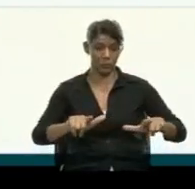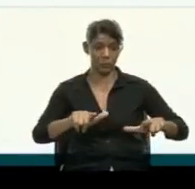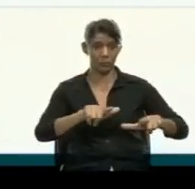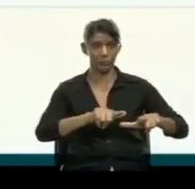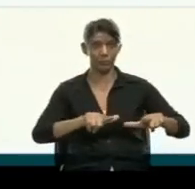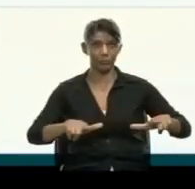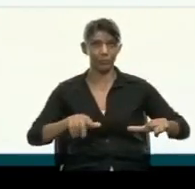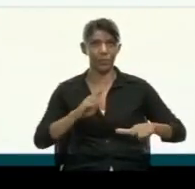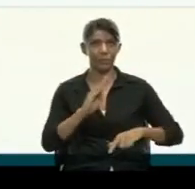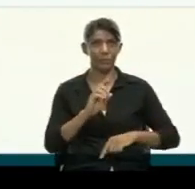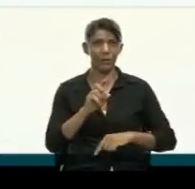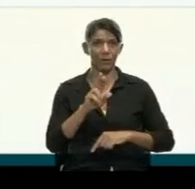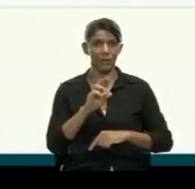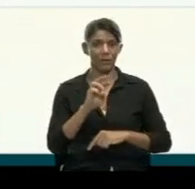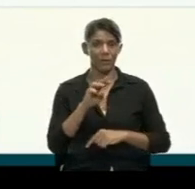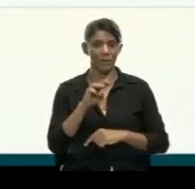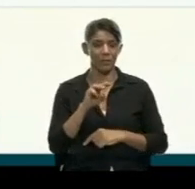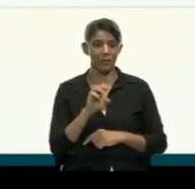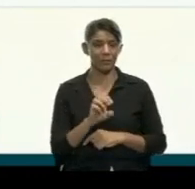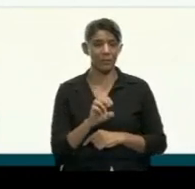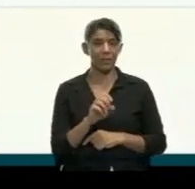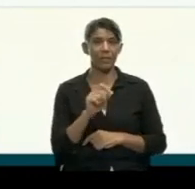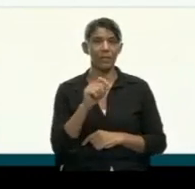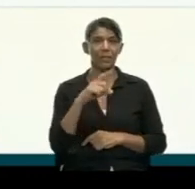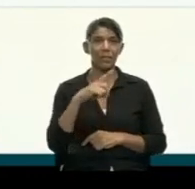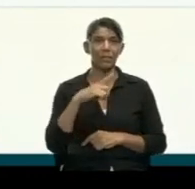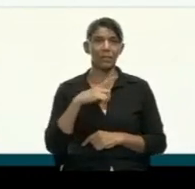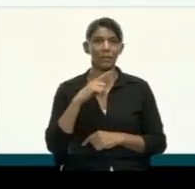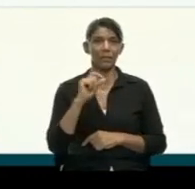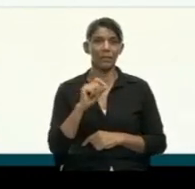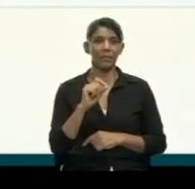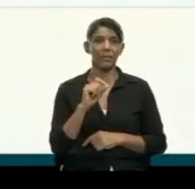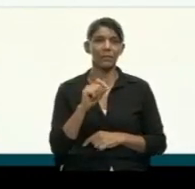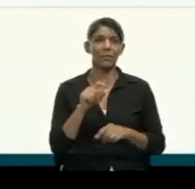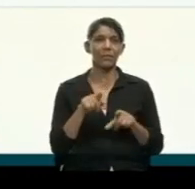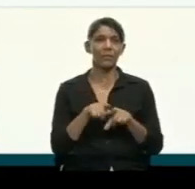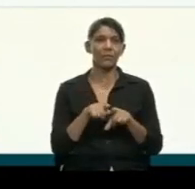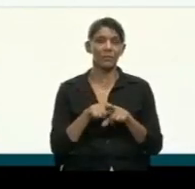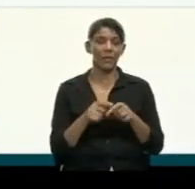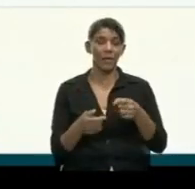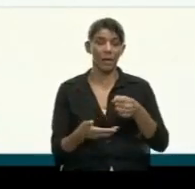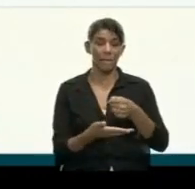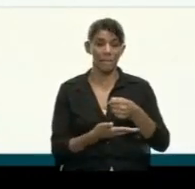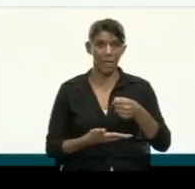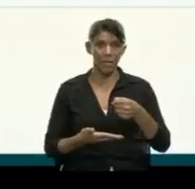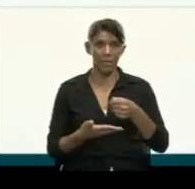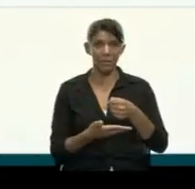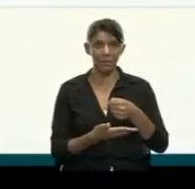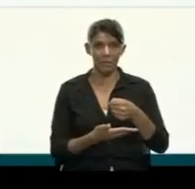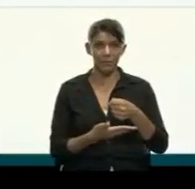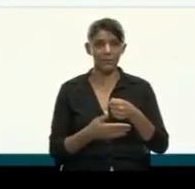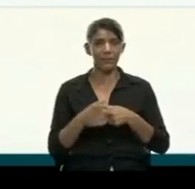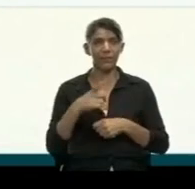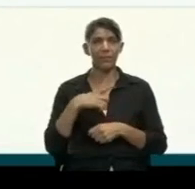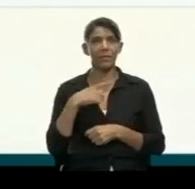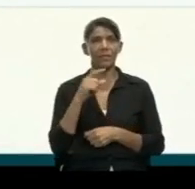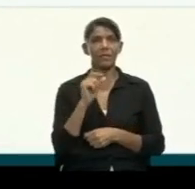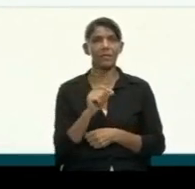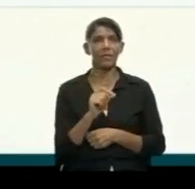o baldrame, ok? A gente tem o baldrame, a gente tem a base dele, a gente